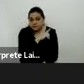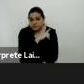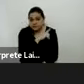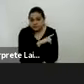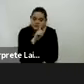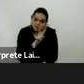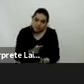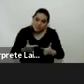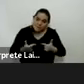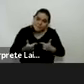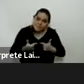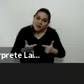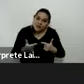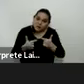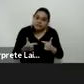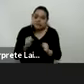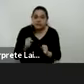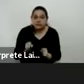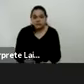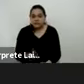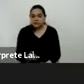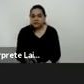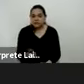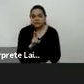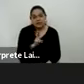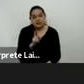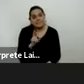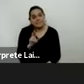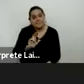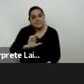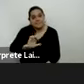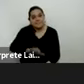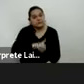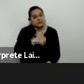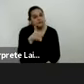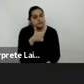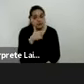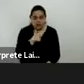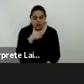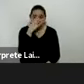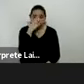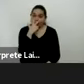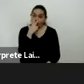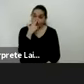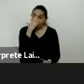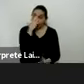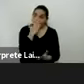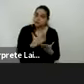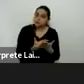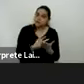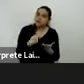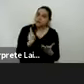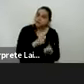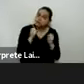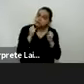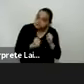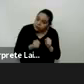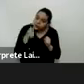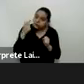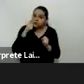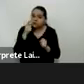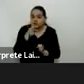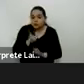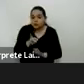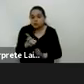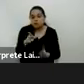pode resultar positivamente. Ou seja, podemos conquistar isso porque, embora